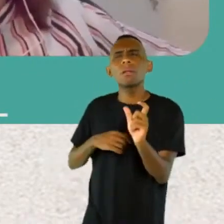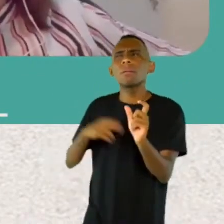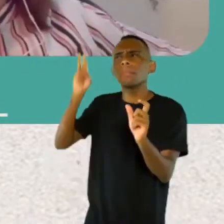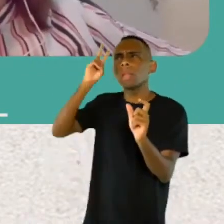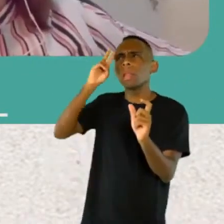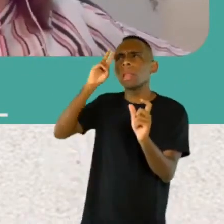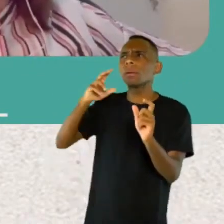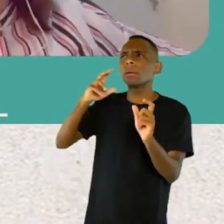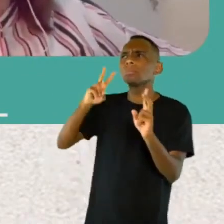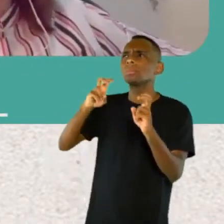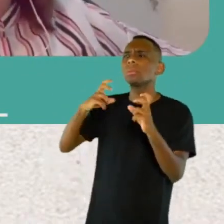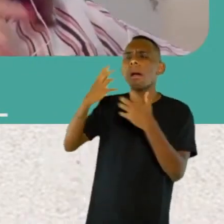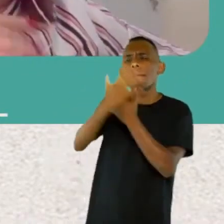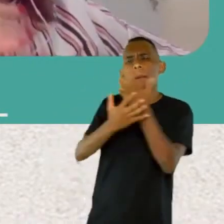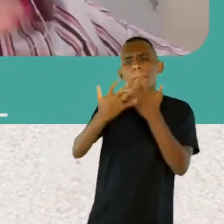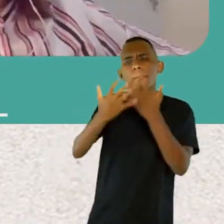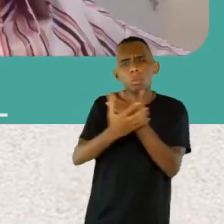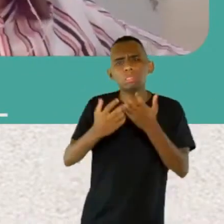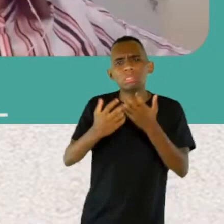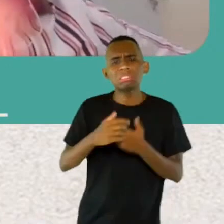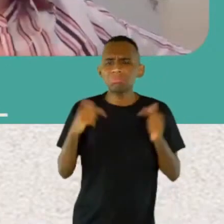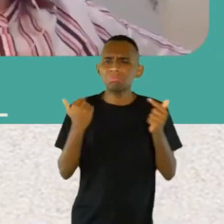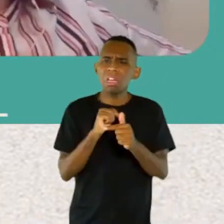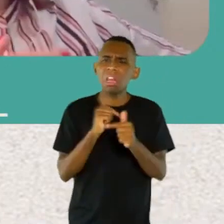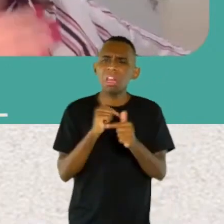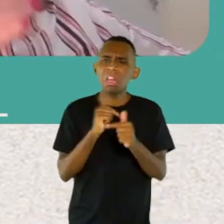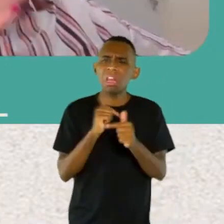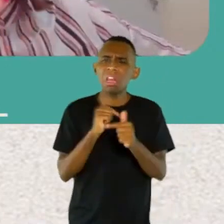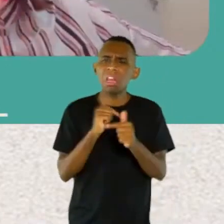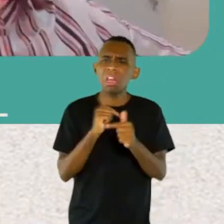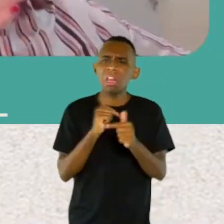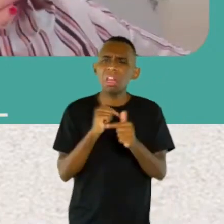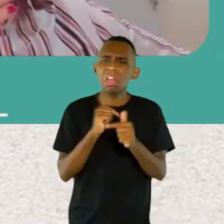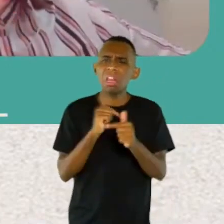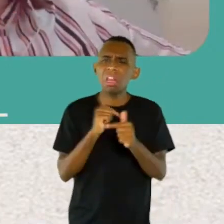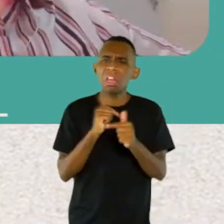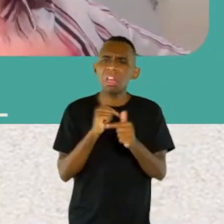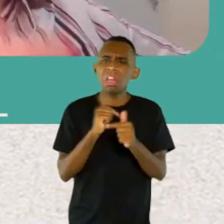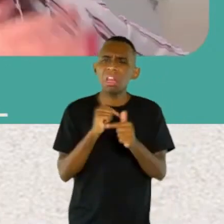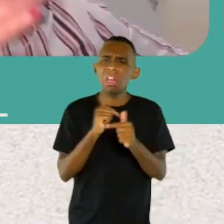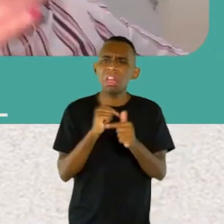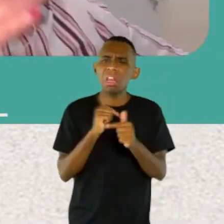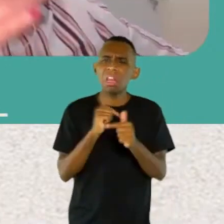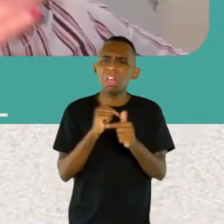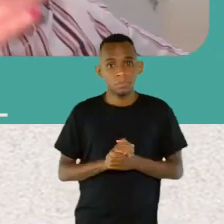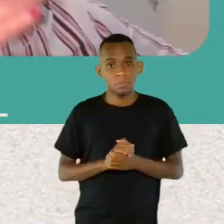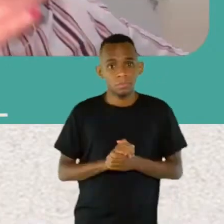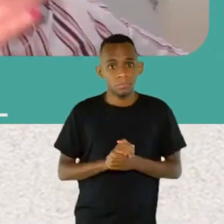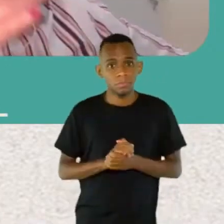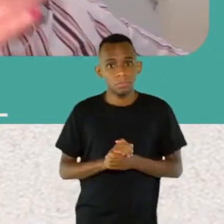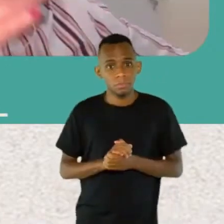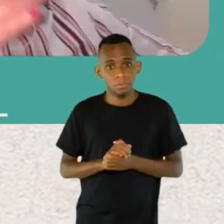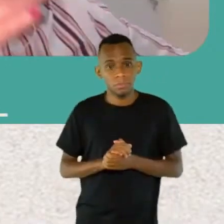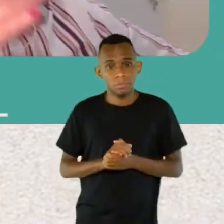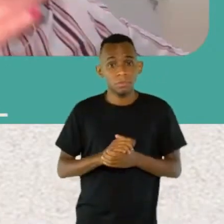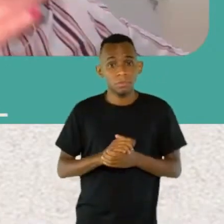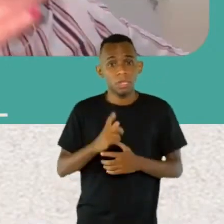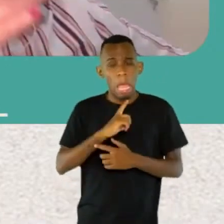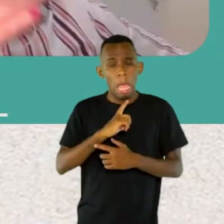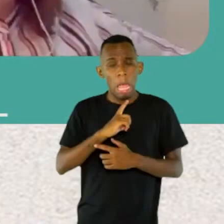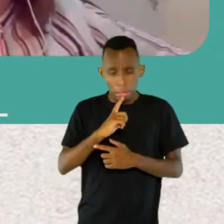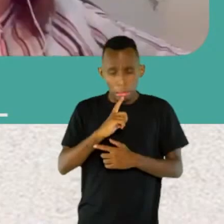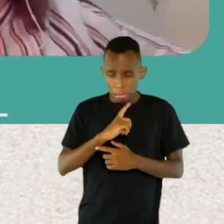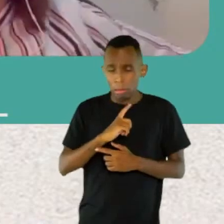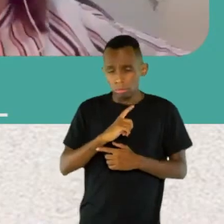disso. e, mas ultimamente tem, eu tenho sido, o silêncio tem